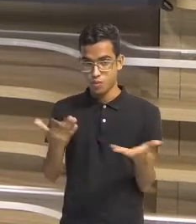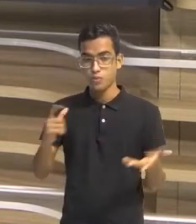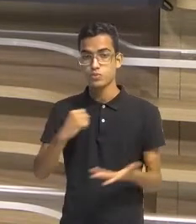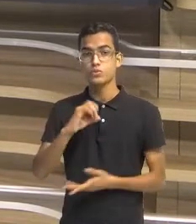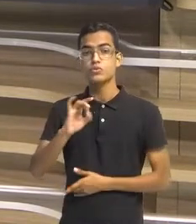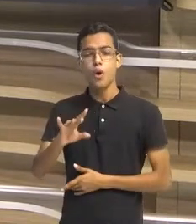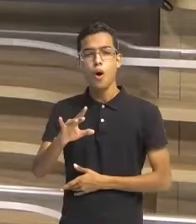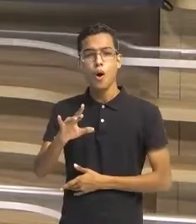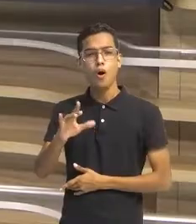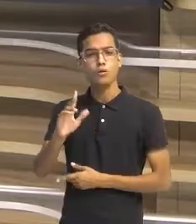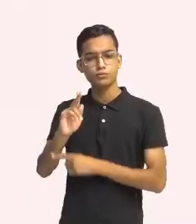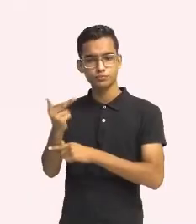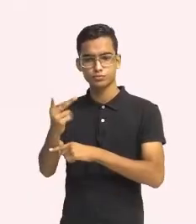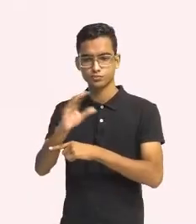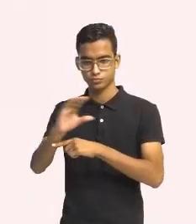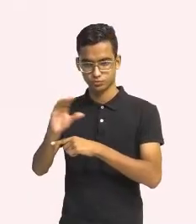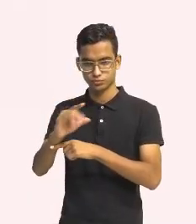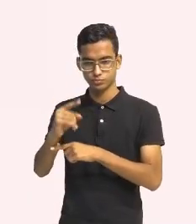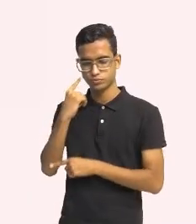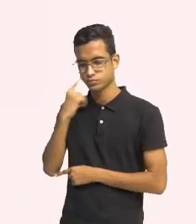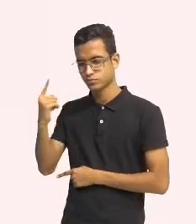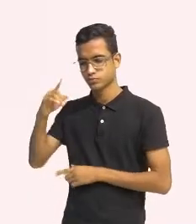vocês a nossa primeira tabela, olha só.